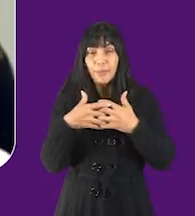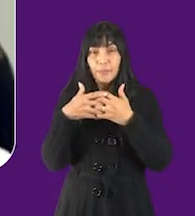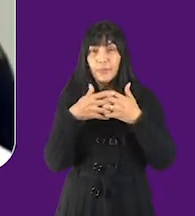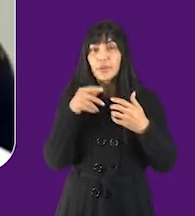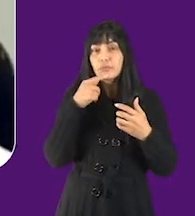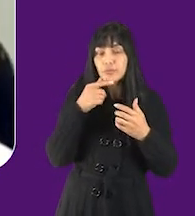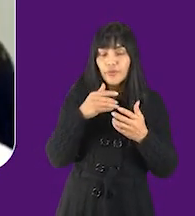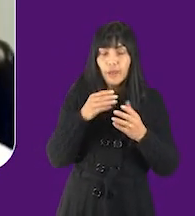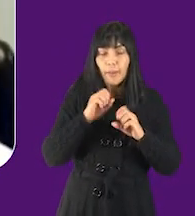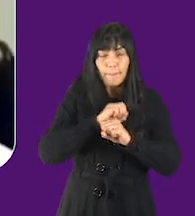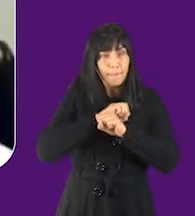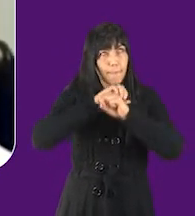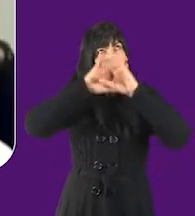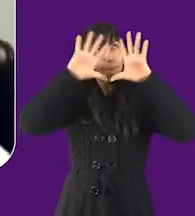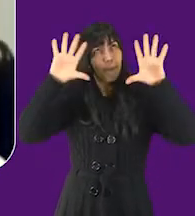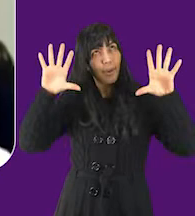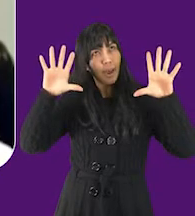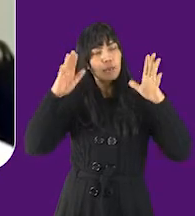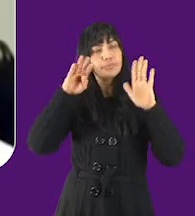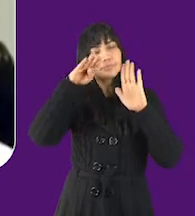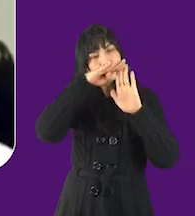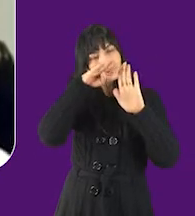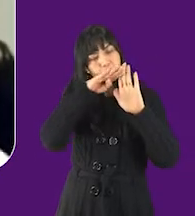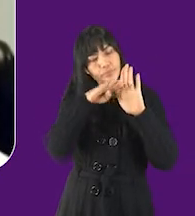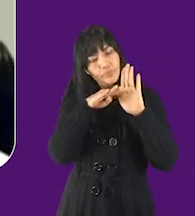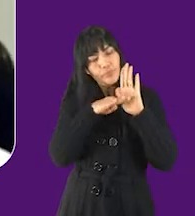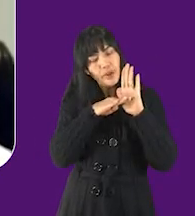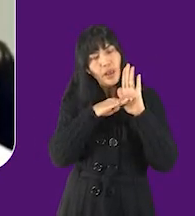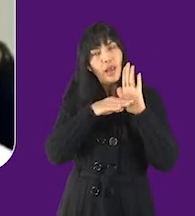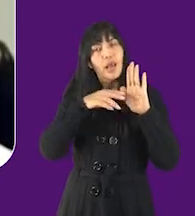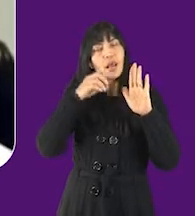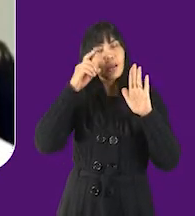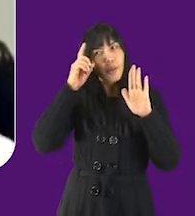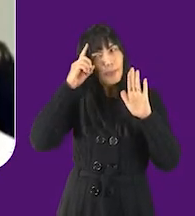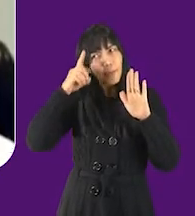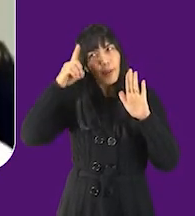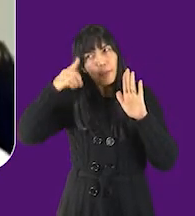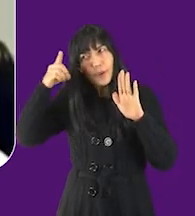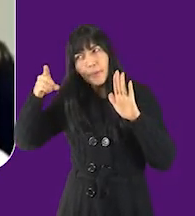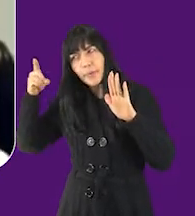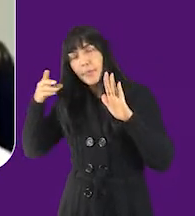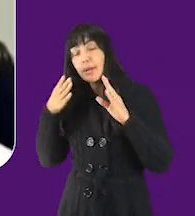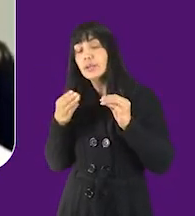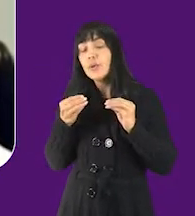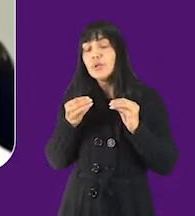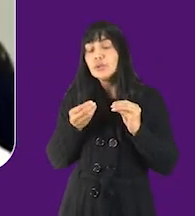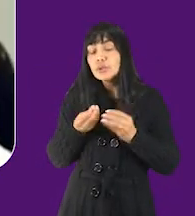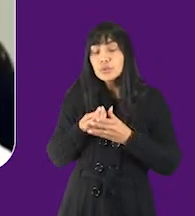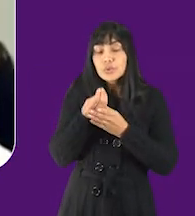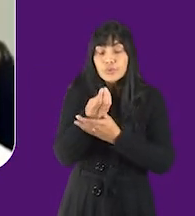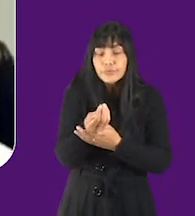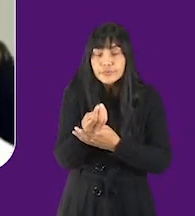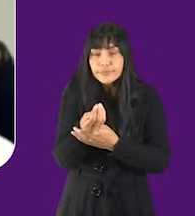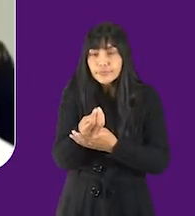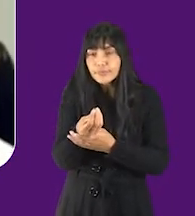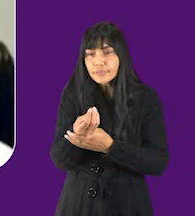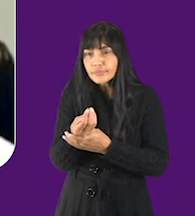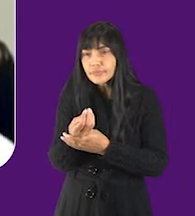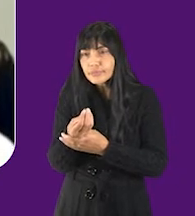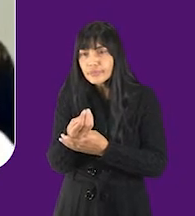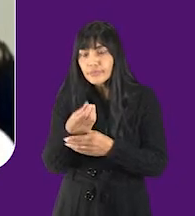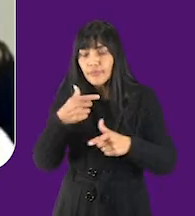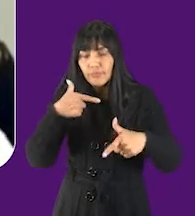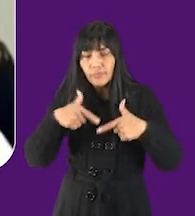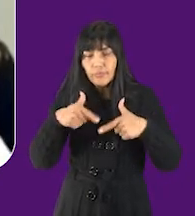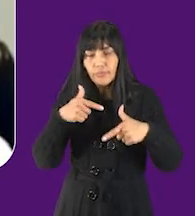você não tiver um processo claro que defina o que você tem que fazer repetitivamente. Então, nós começamos a fornecer serviços.